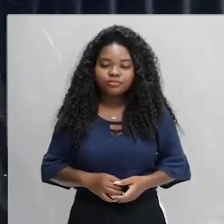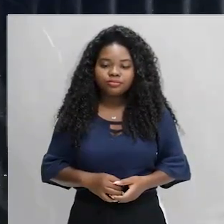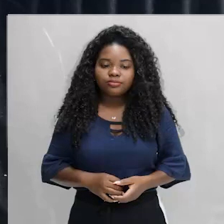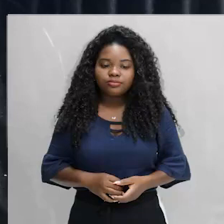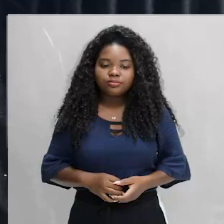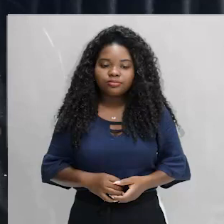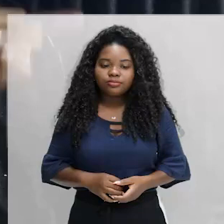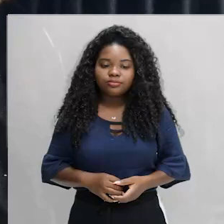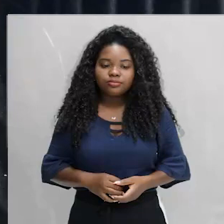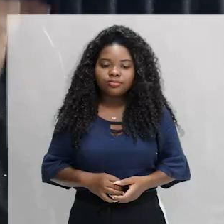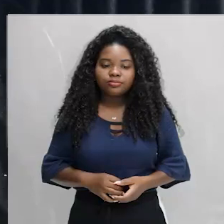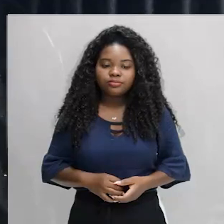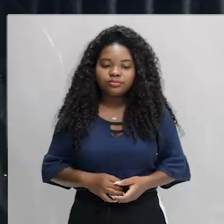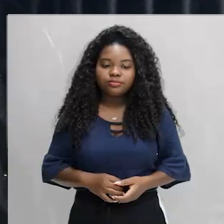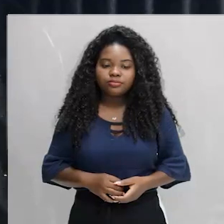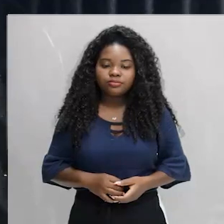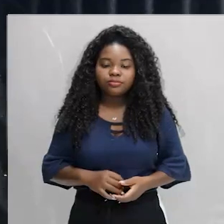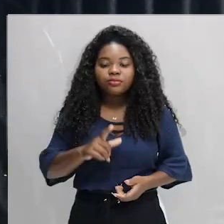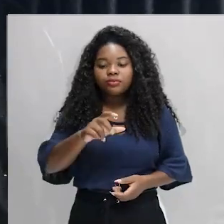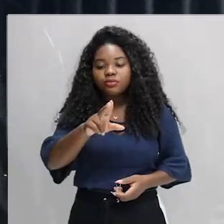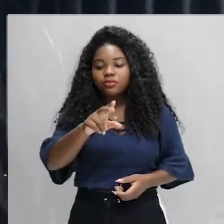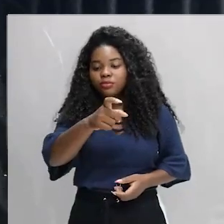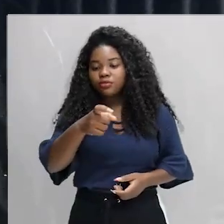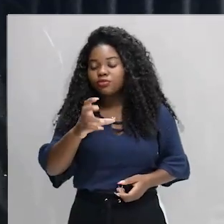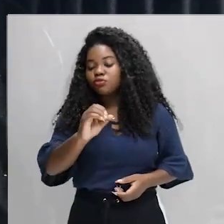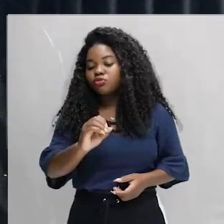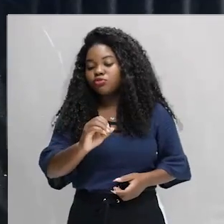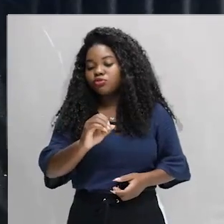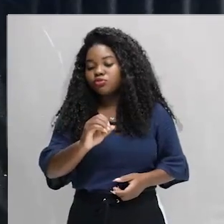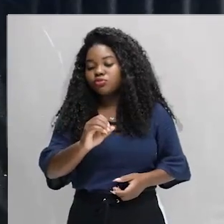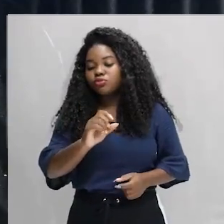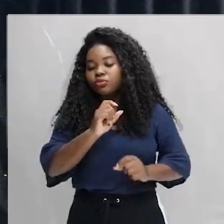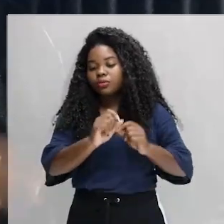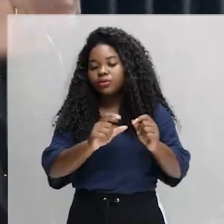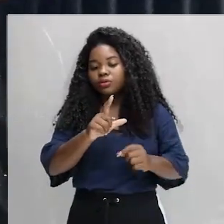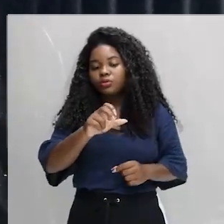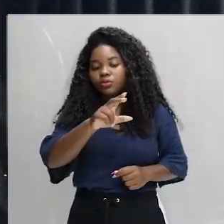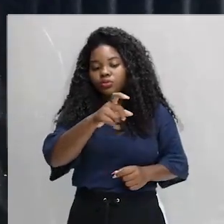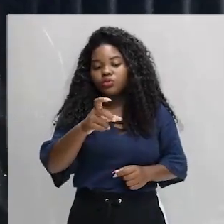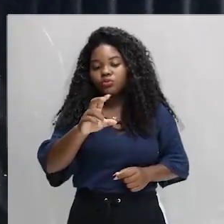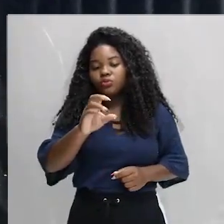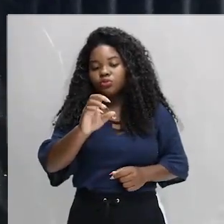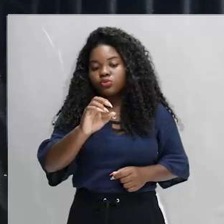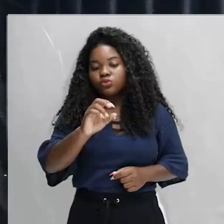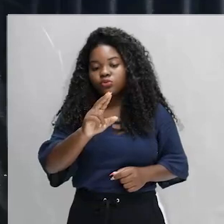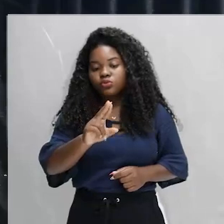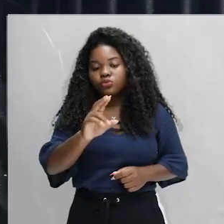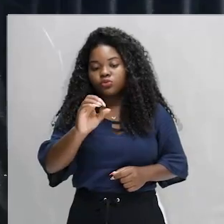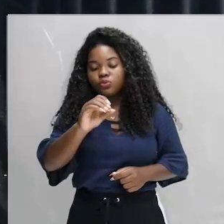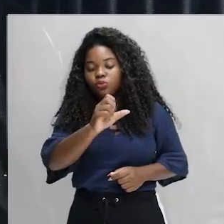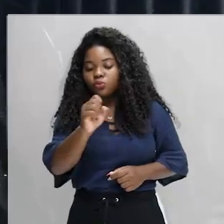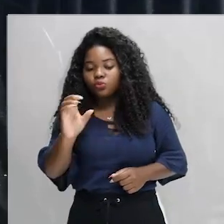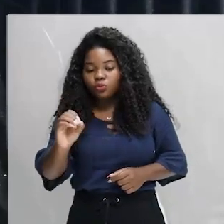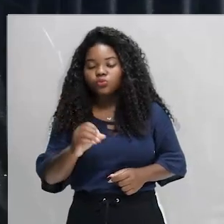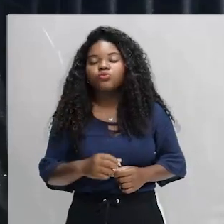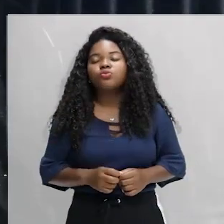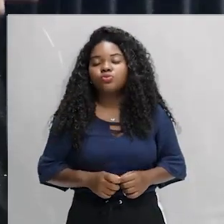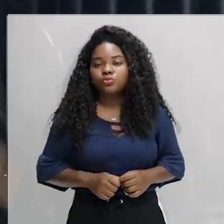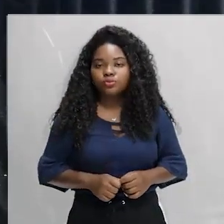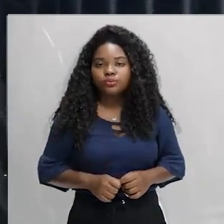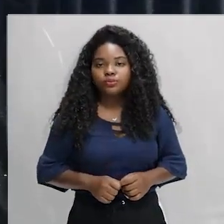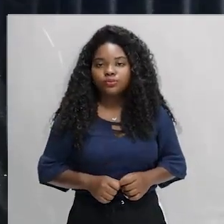para lembrar que de luxo seria luxuoso. No caso, concordando aqui, carros altos